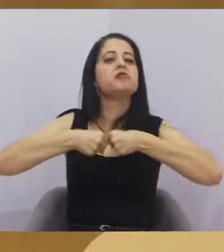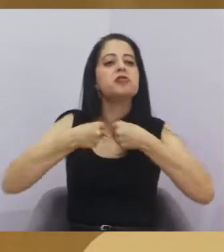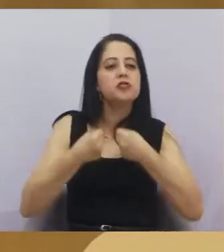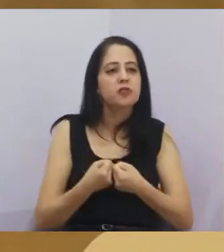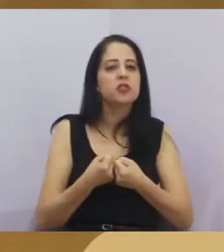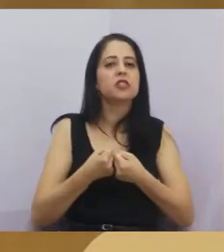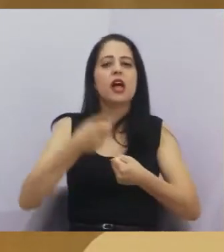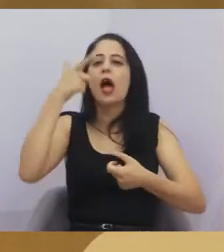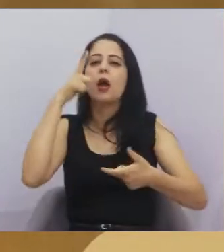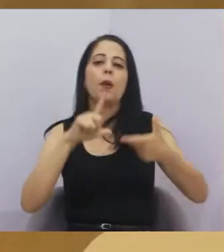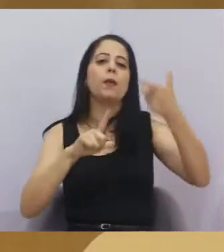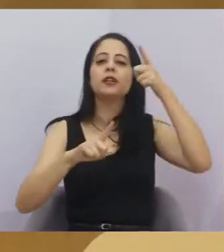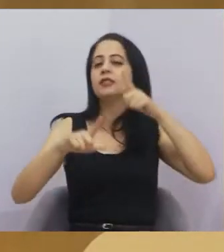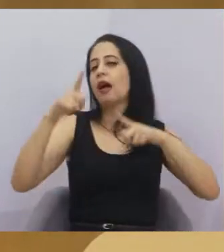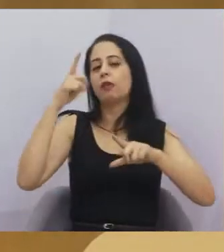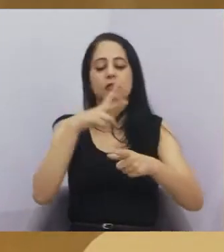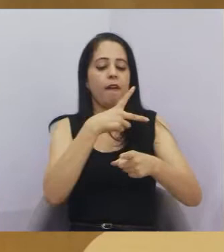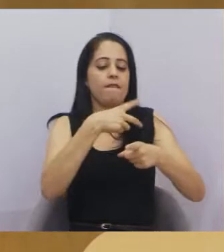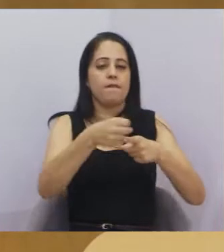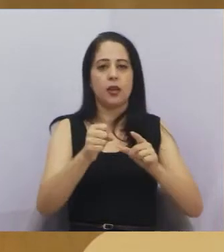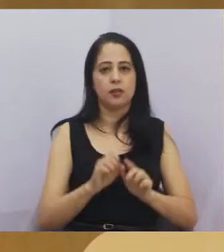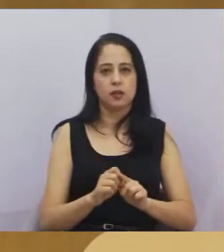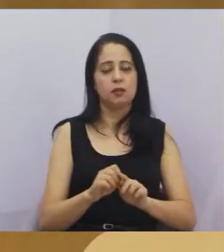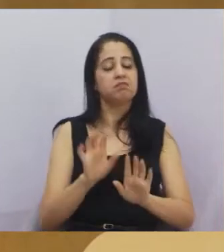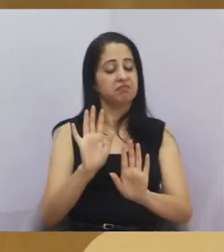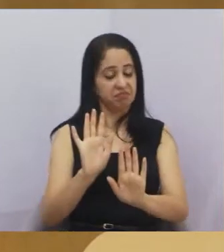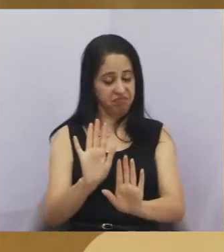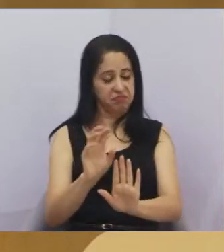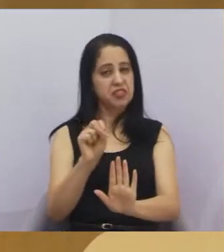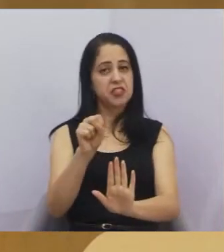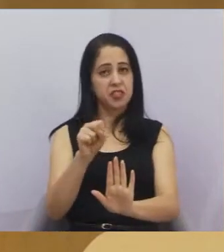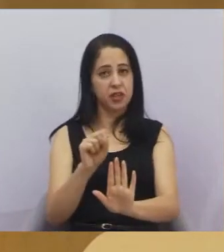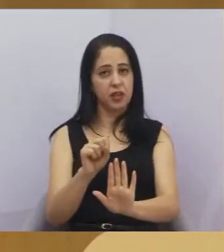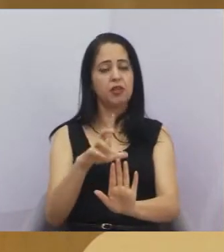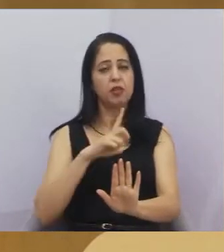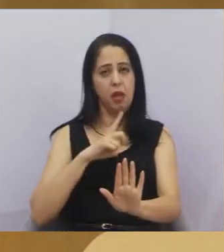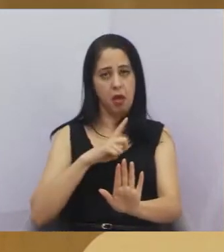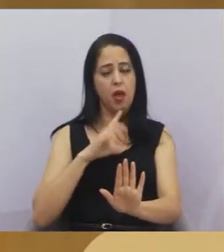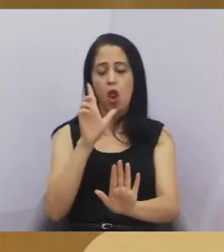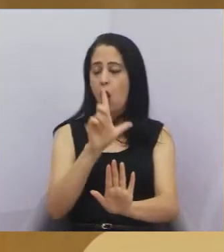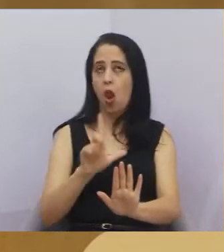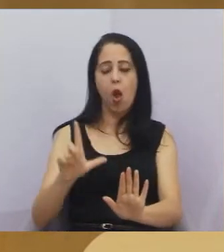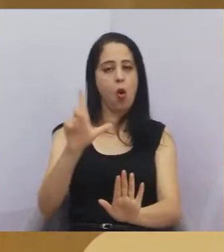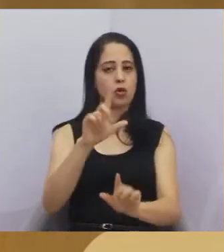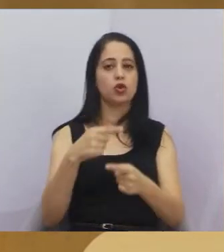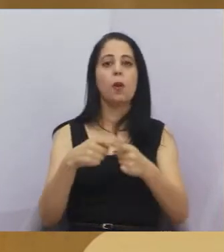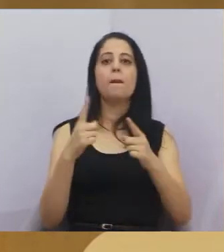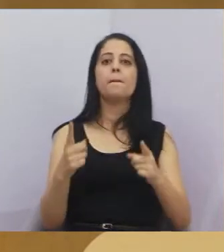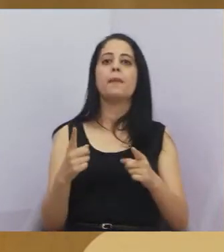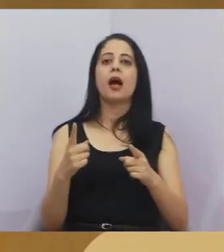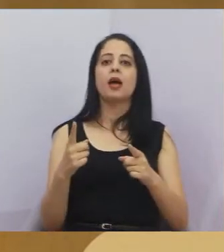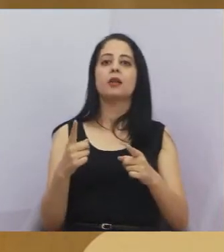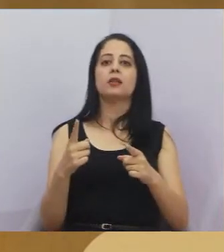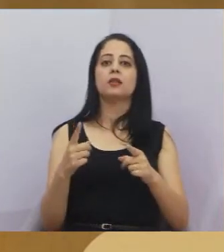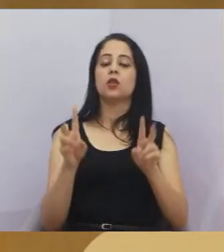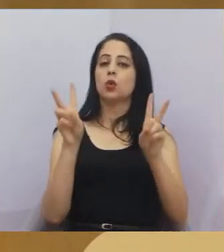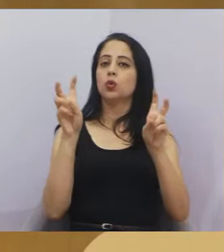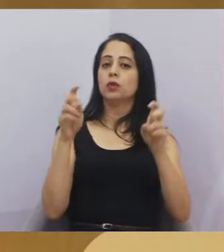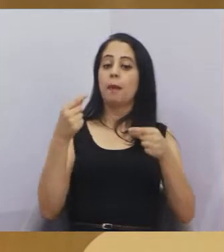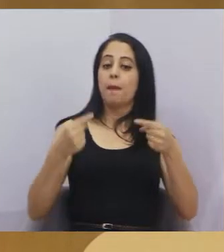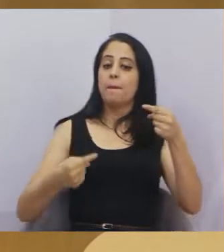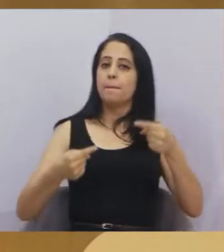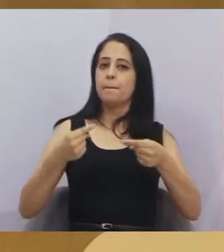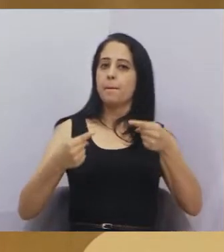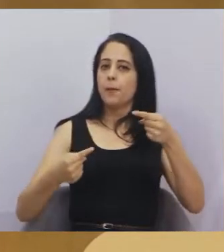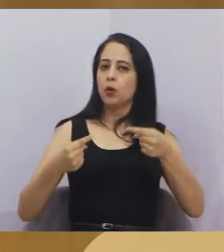alcançar voos maiores. Ora, tem sim, e são exceções. Só que quando se trata de política pública, a gente não